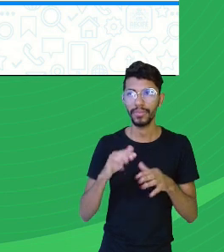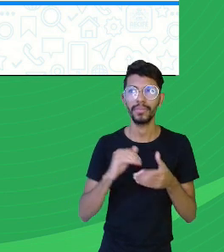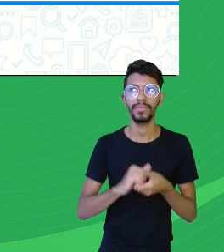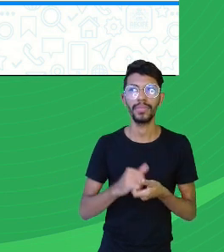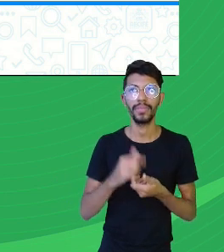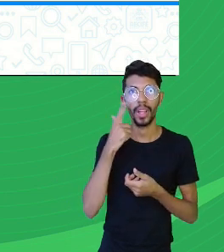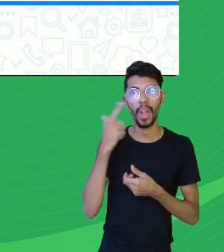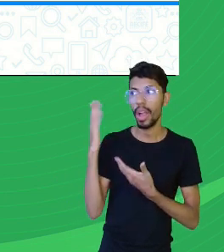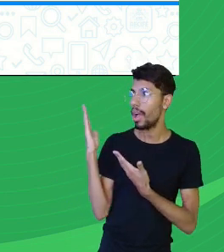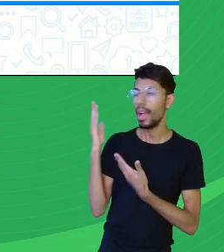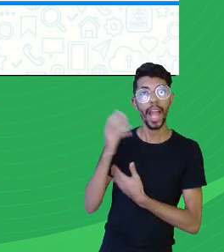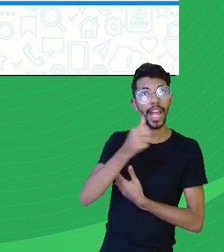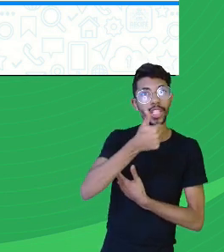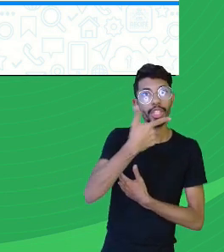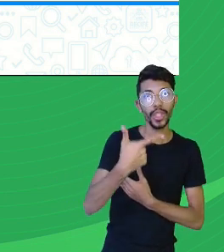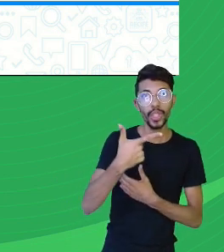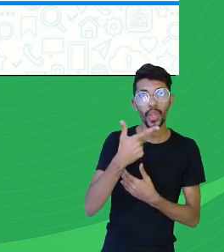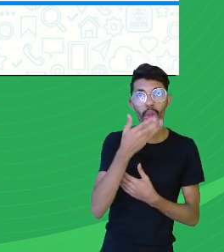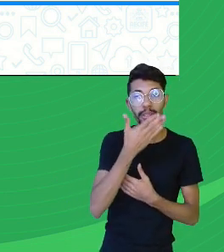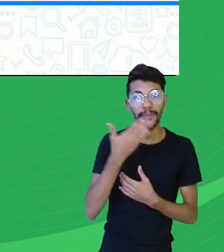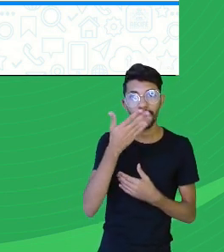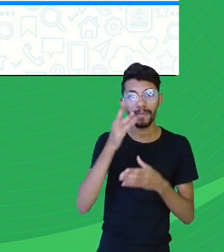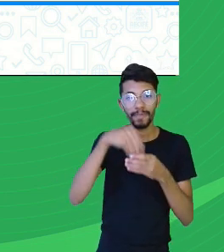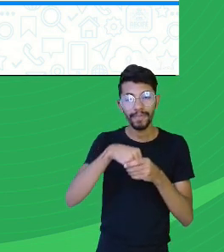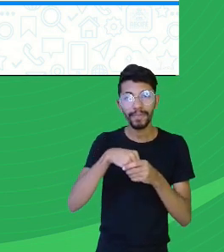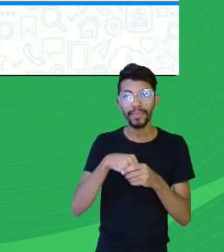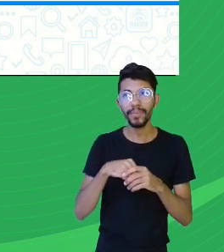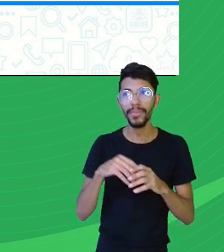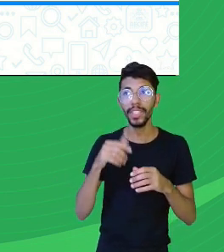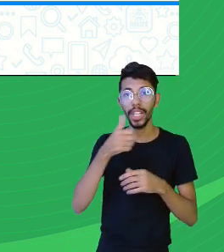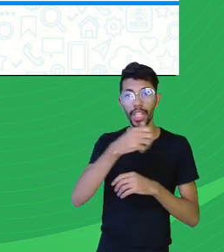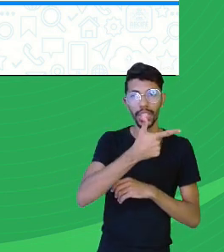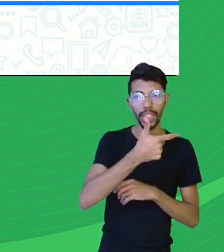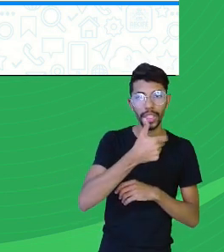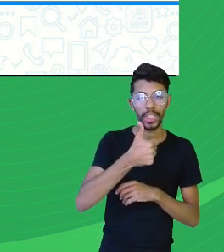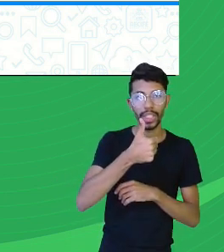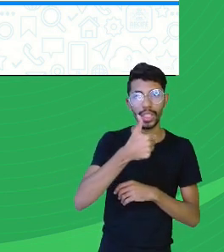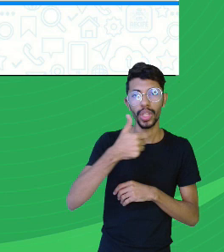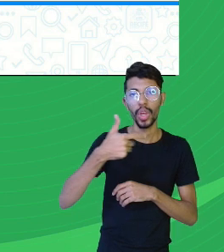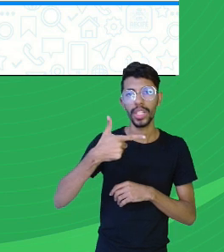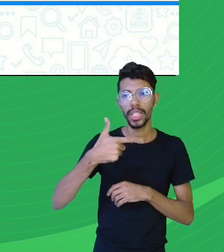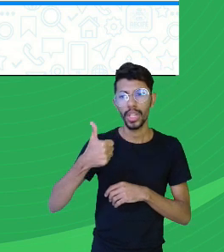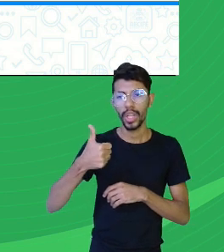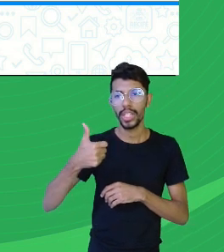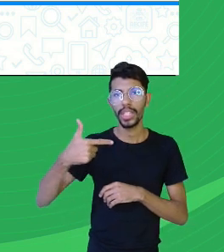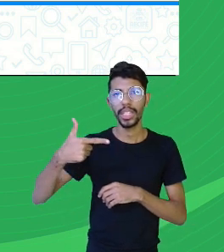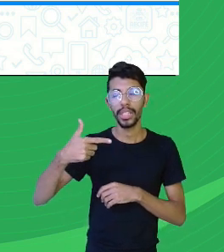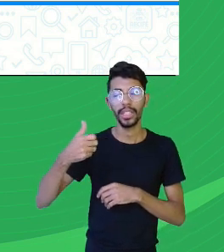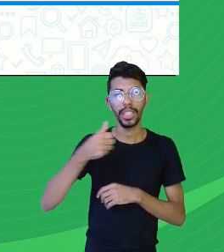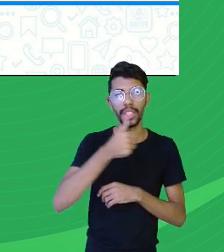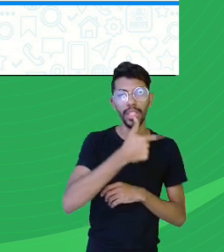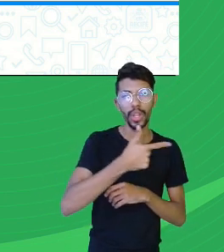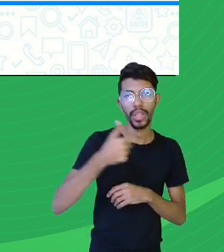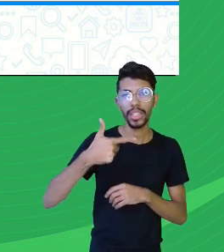caixa? 12. E o 12 está sendo repetido quantas vezes?